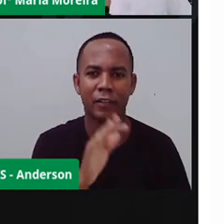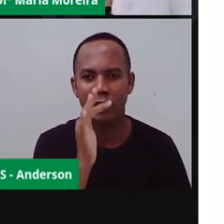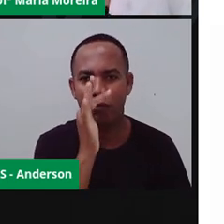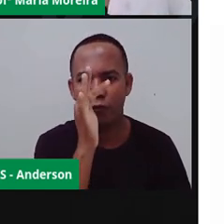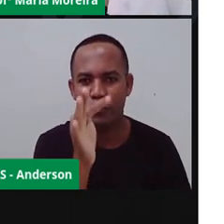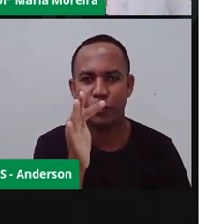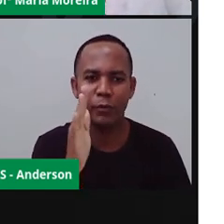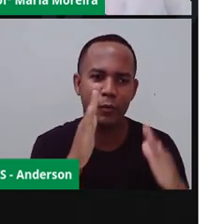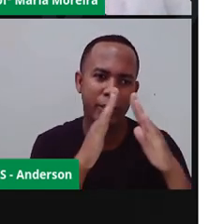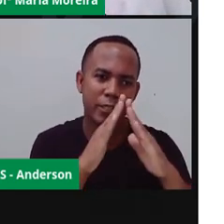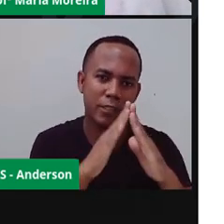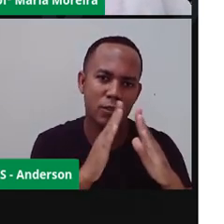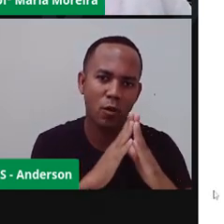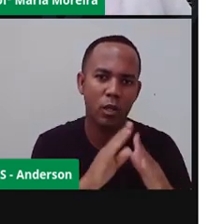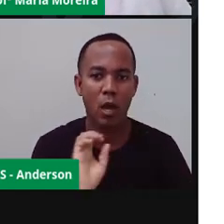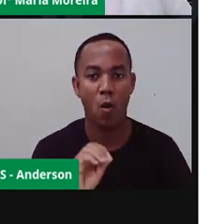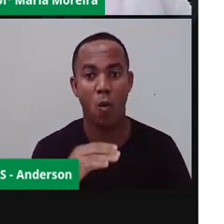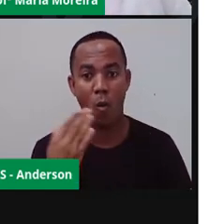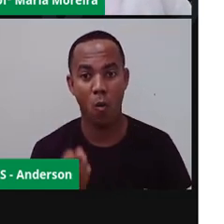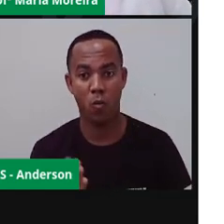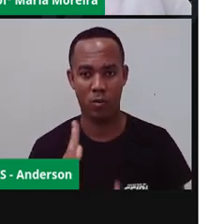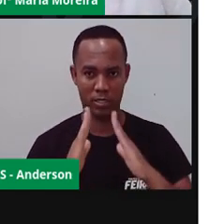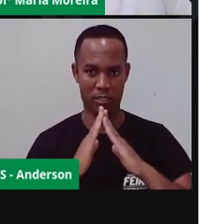fica meio que na dúvida aí, né?